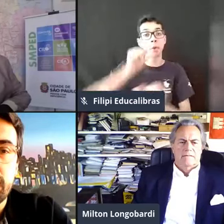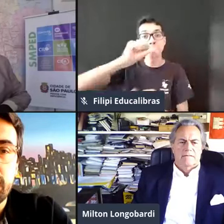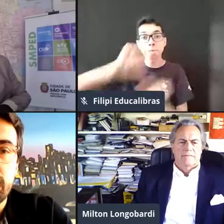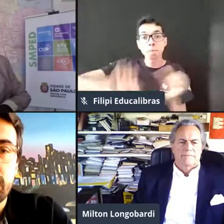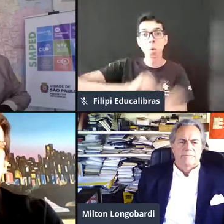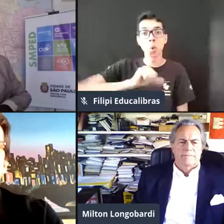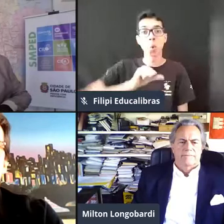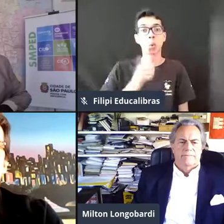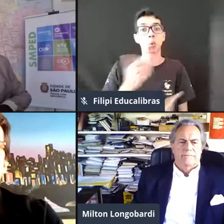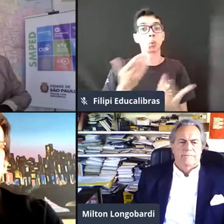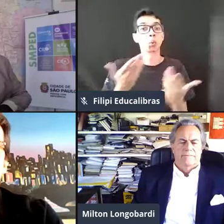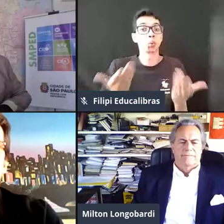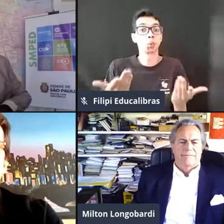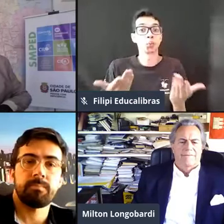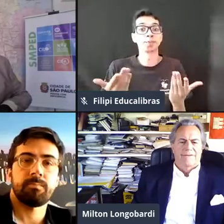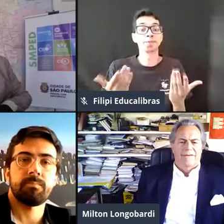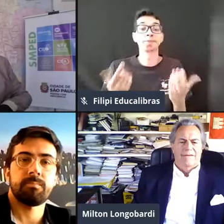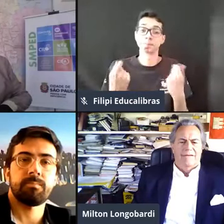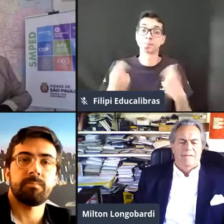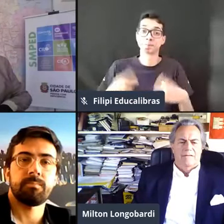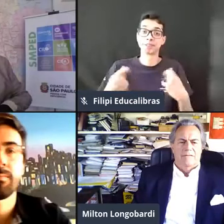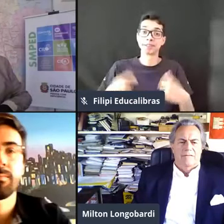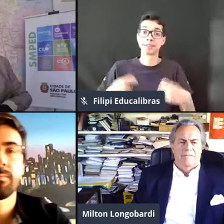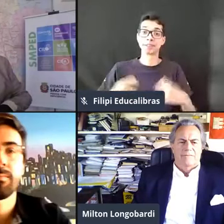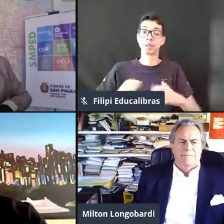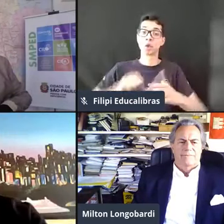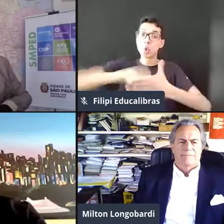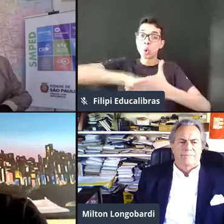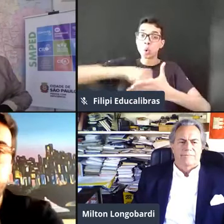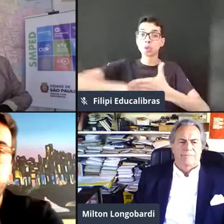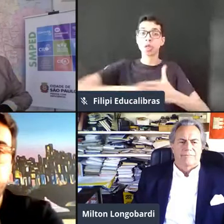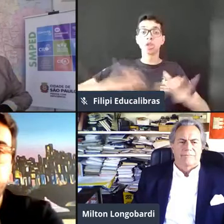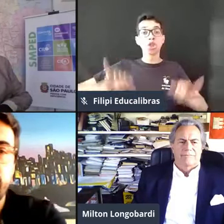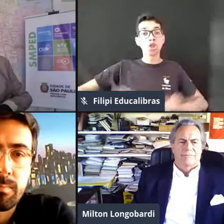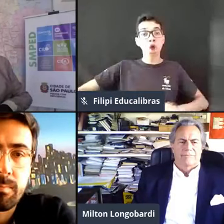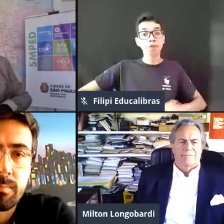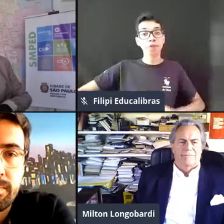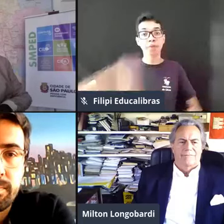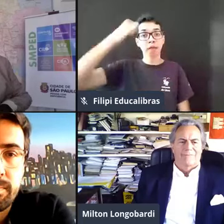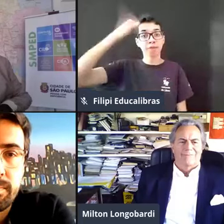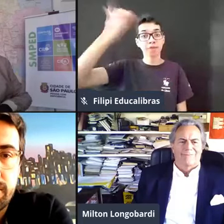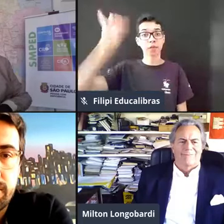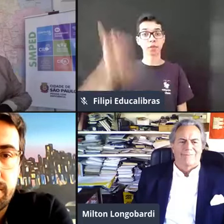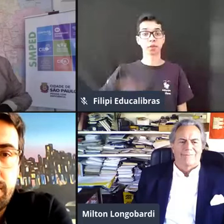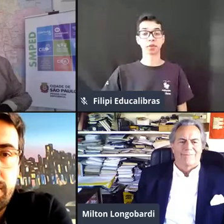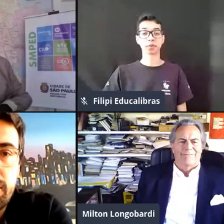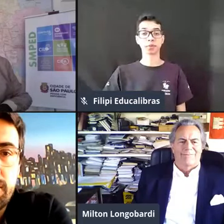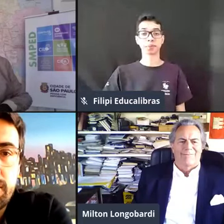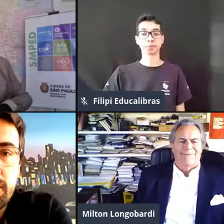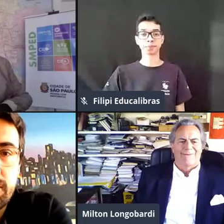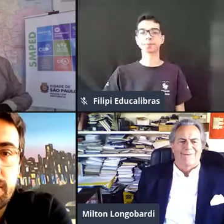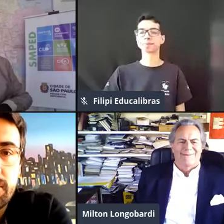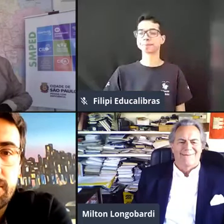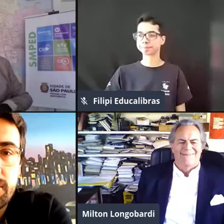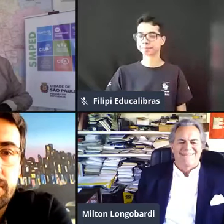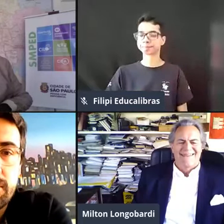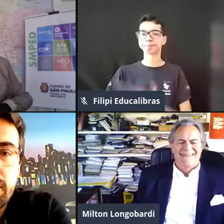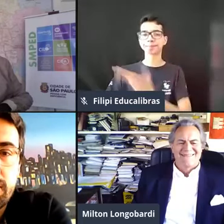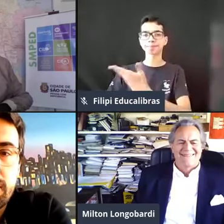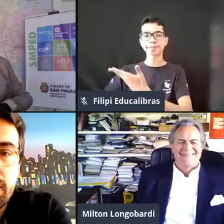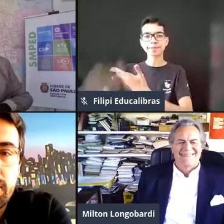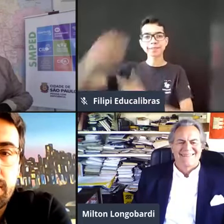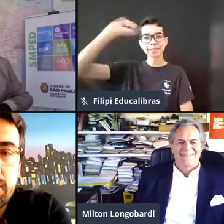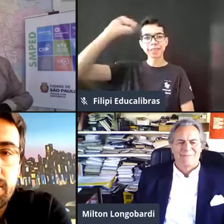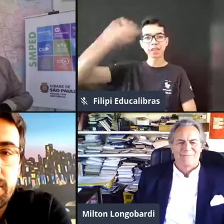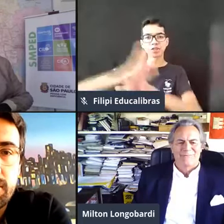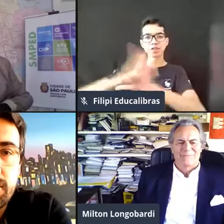Oi. Ô, Milton, estamos chegando ao final, 1 hora é pouco, a gente acha que 1 hora é muita coisa, mas você